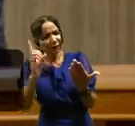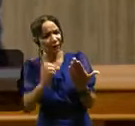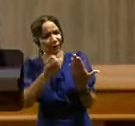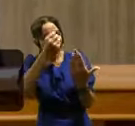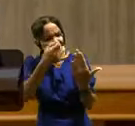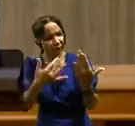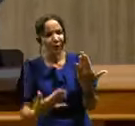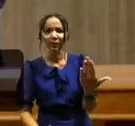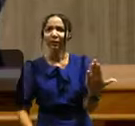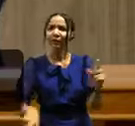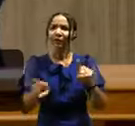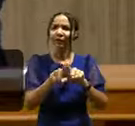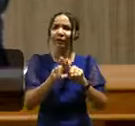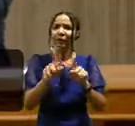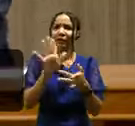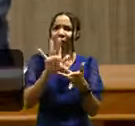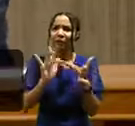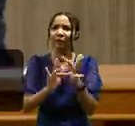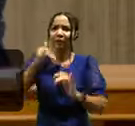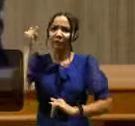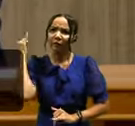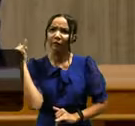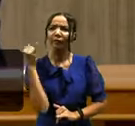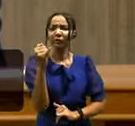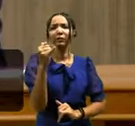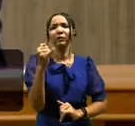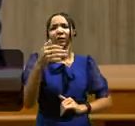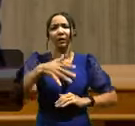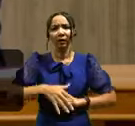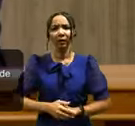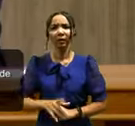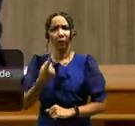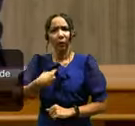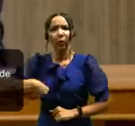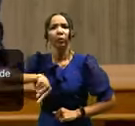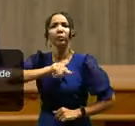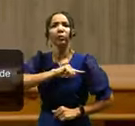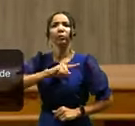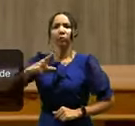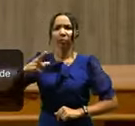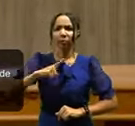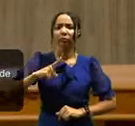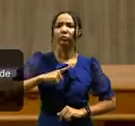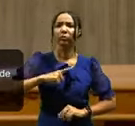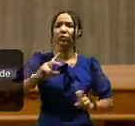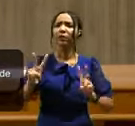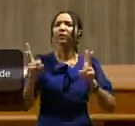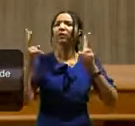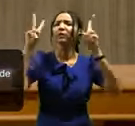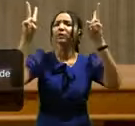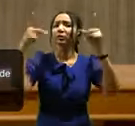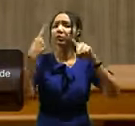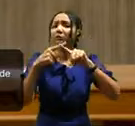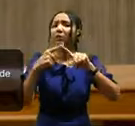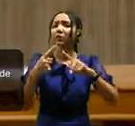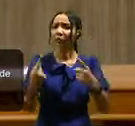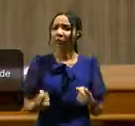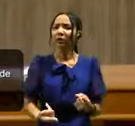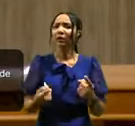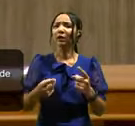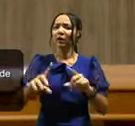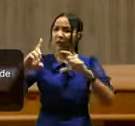escrito Satanás Mateus 4:4 Nem só de pão viverá o homem mas de toda a palavra que sai da boca de